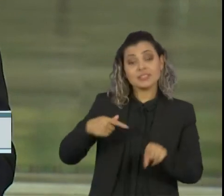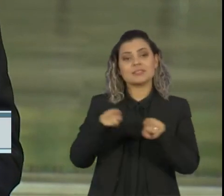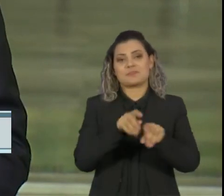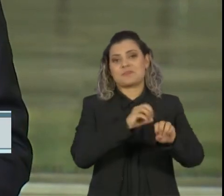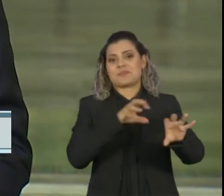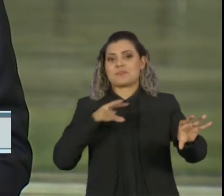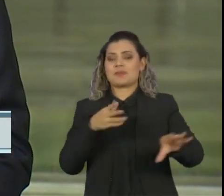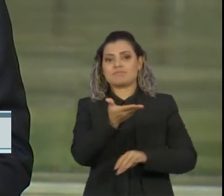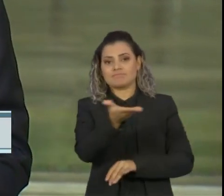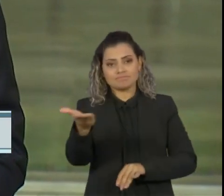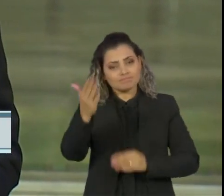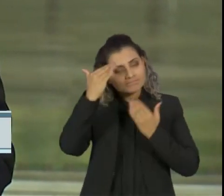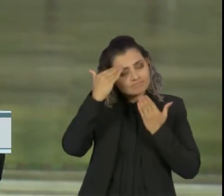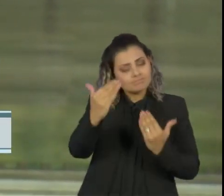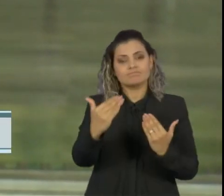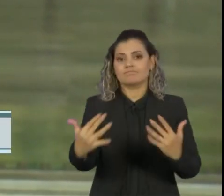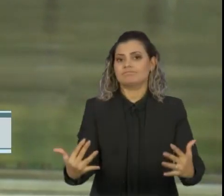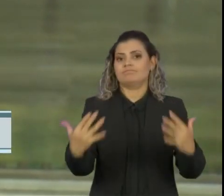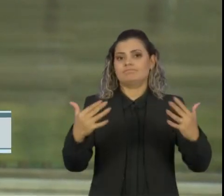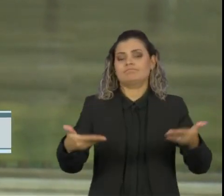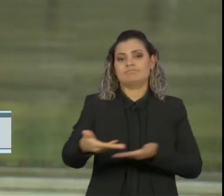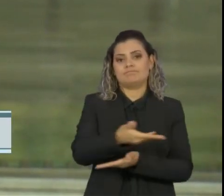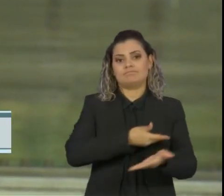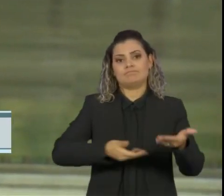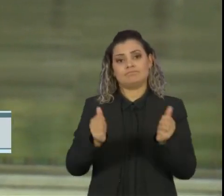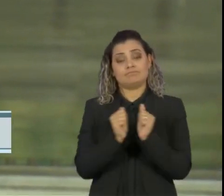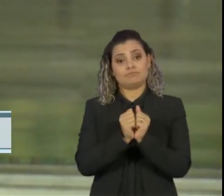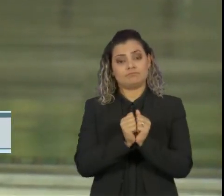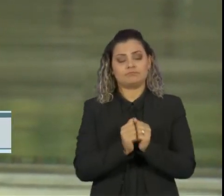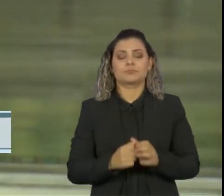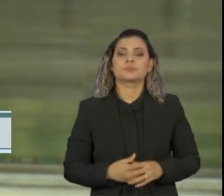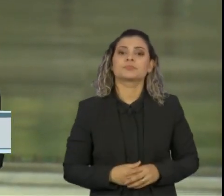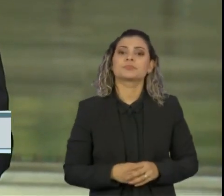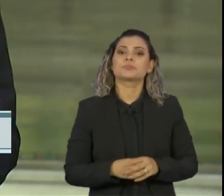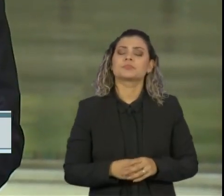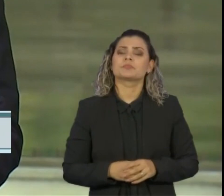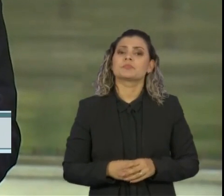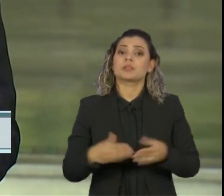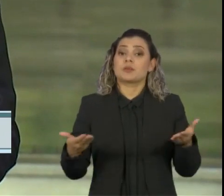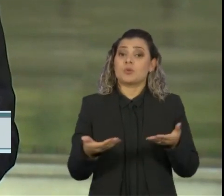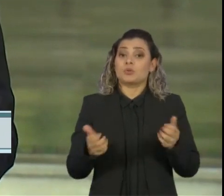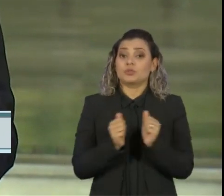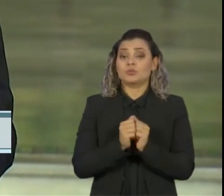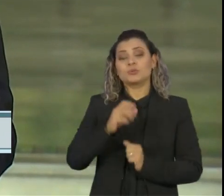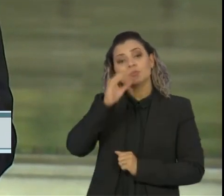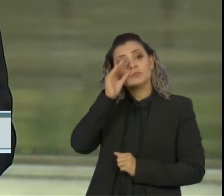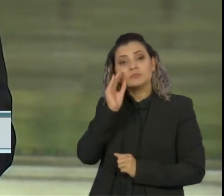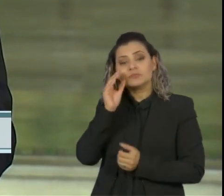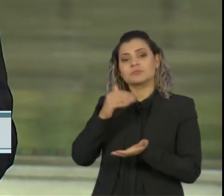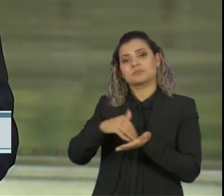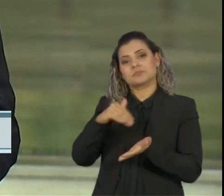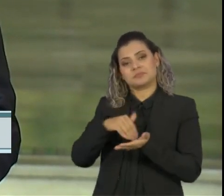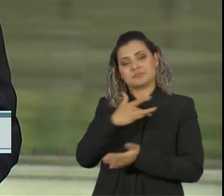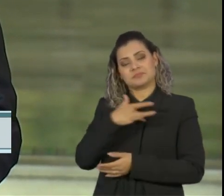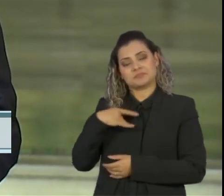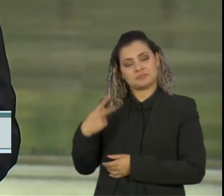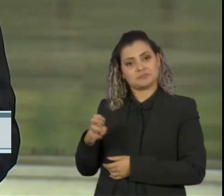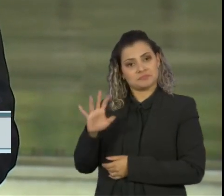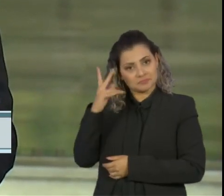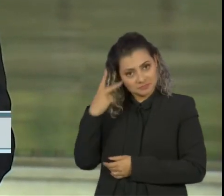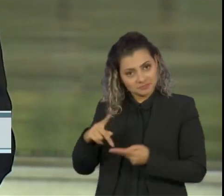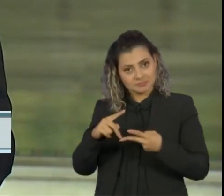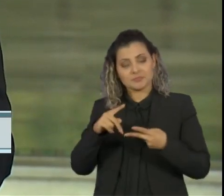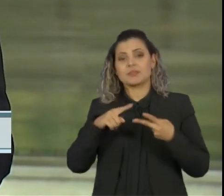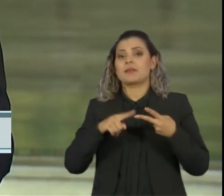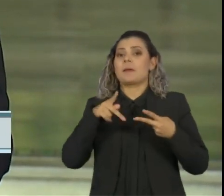remotamente também cobrindo esta coletiva. Aqui ao nosso lado, José Henrique Germann, secretário da Saúde do Estado de São Paulo,